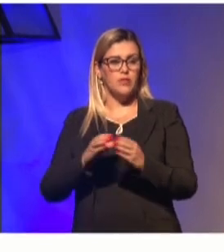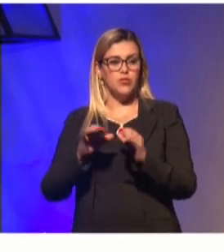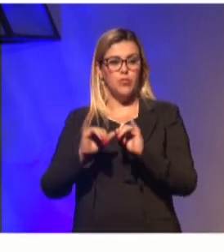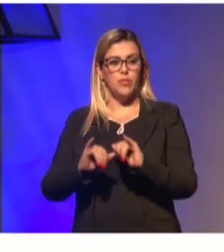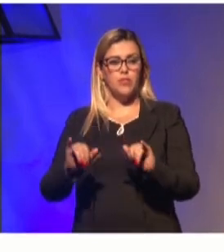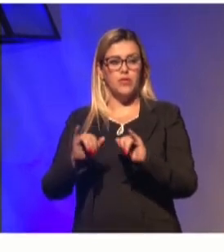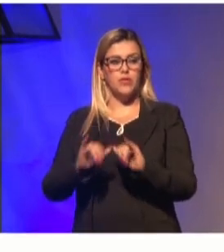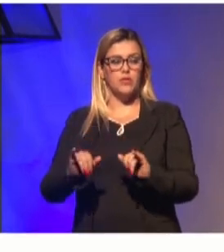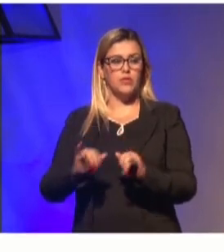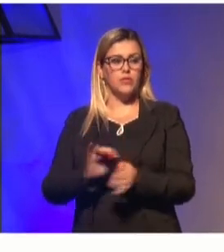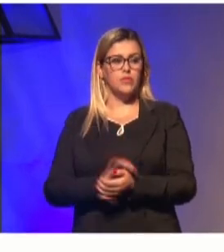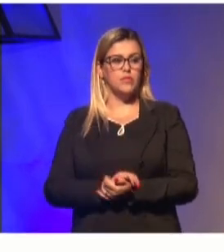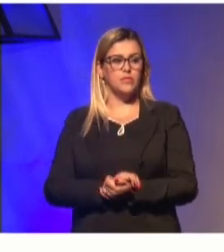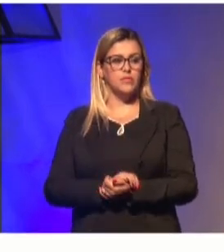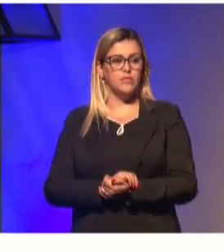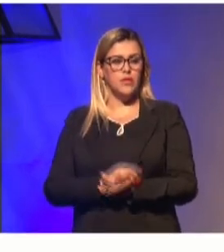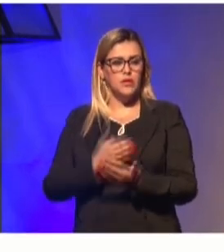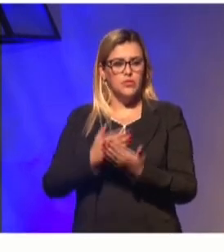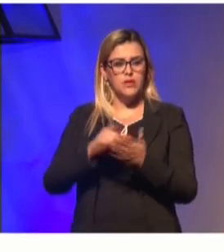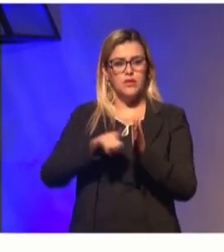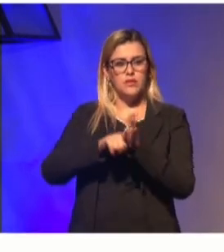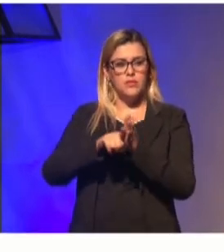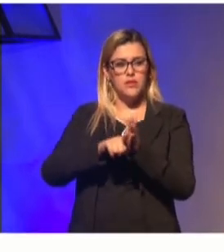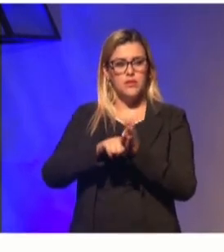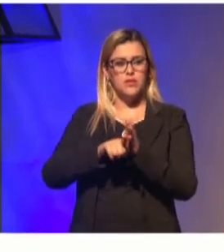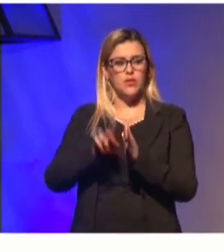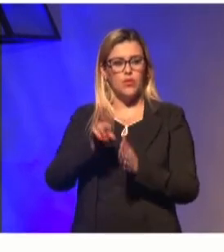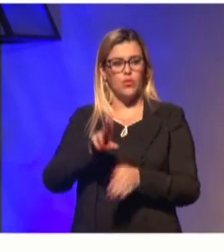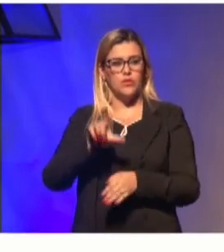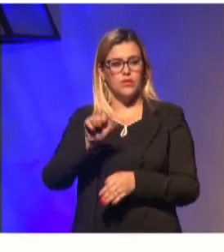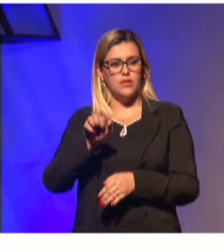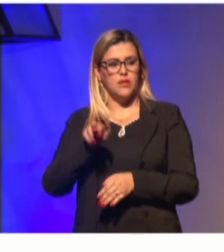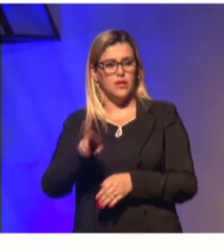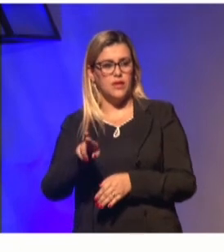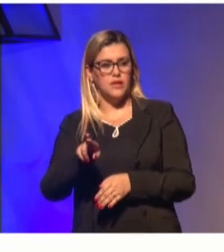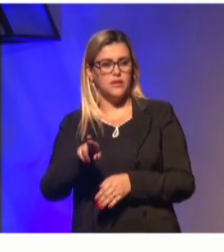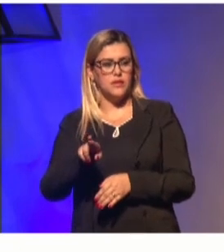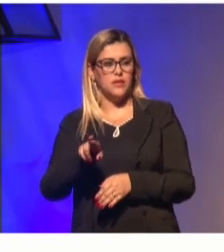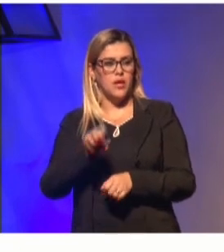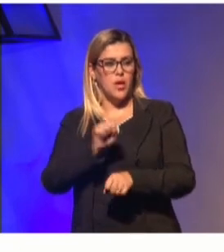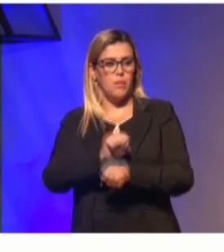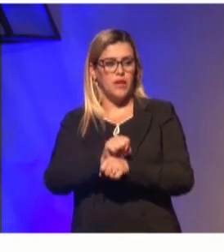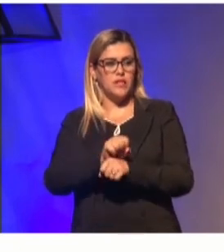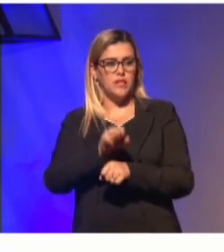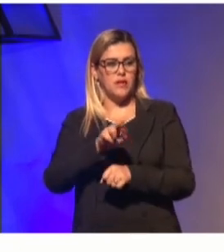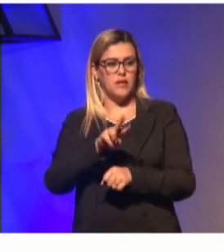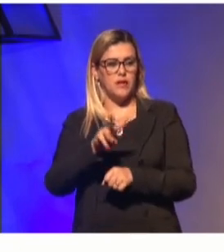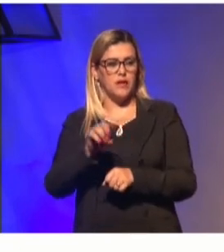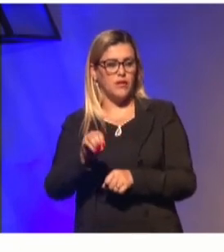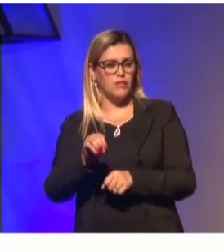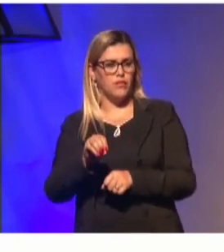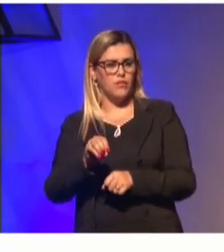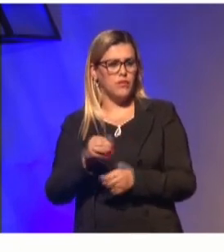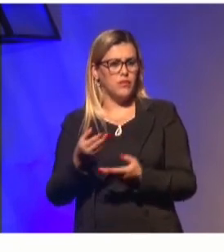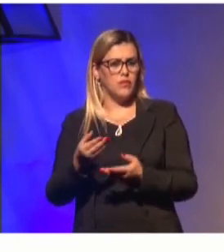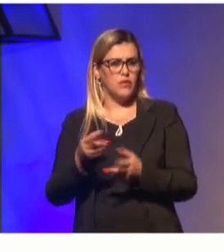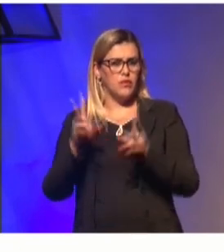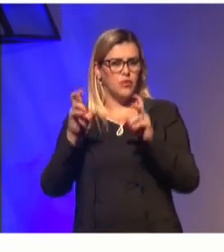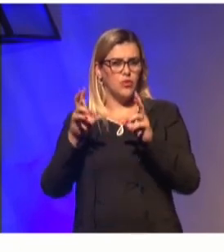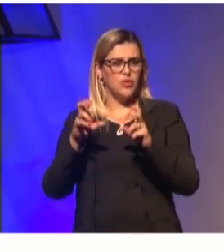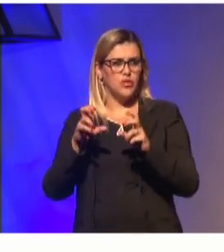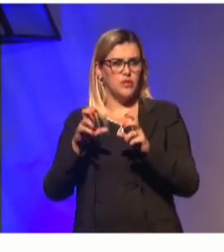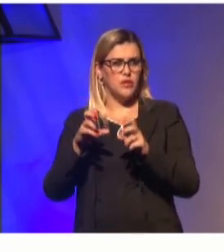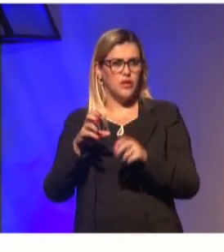através, estudando, né, o uso do laser em paralisias do nervo radial. E nos chama a atenção o título, né,